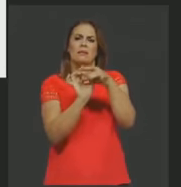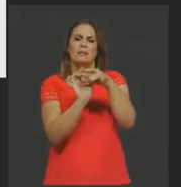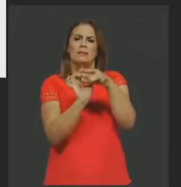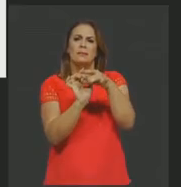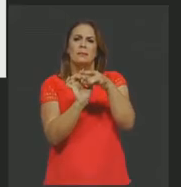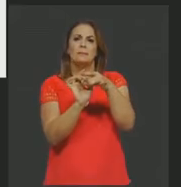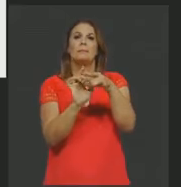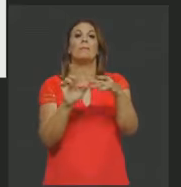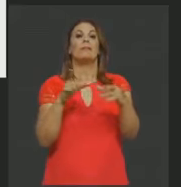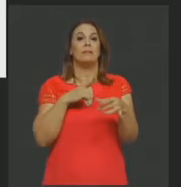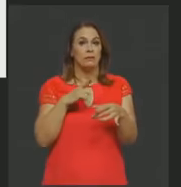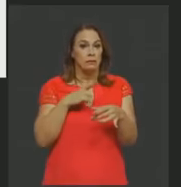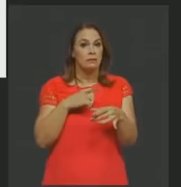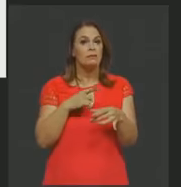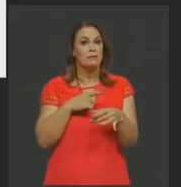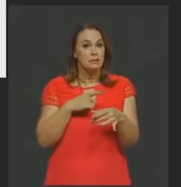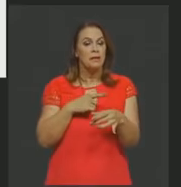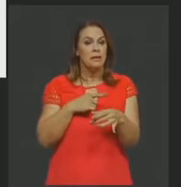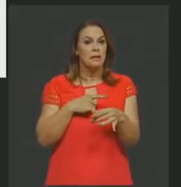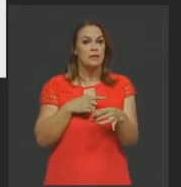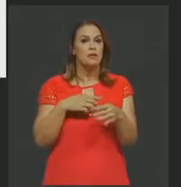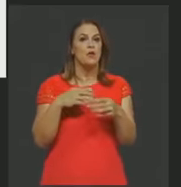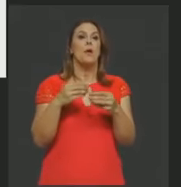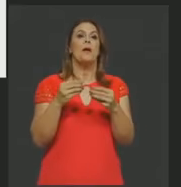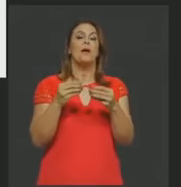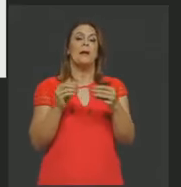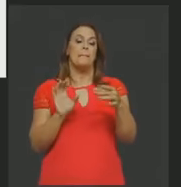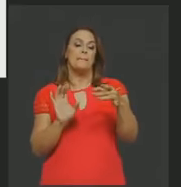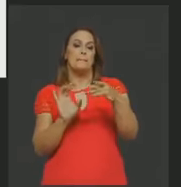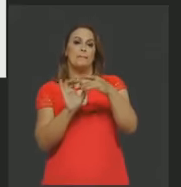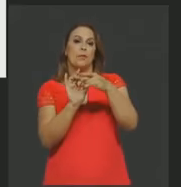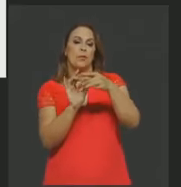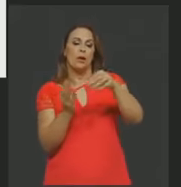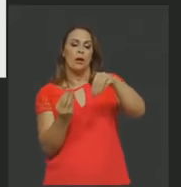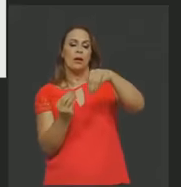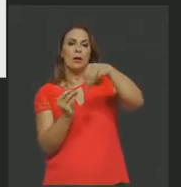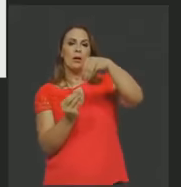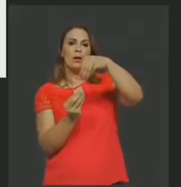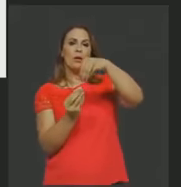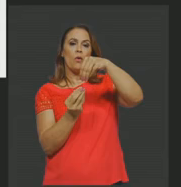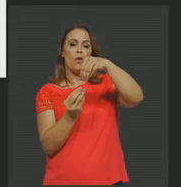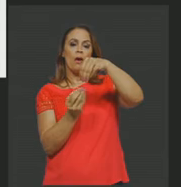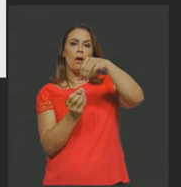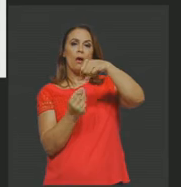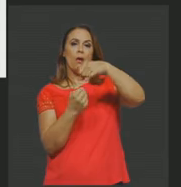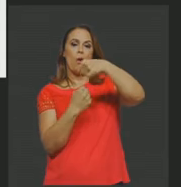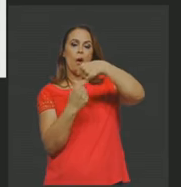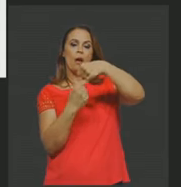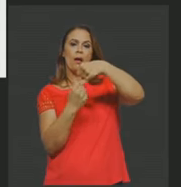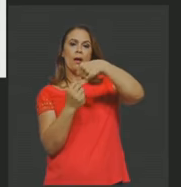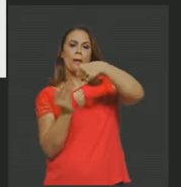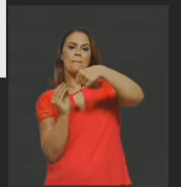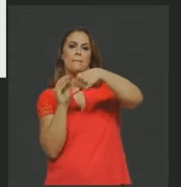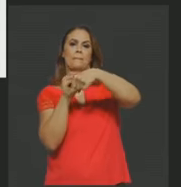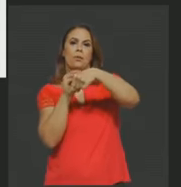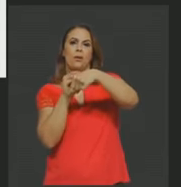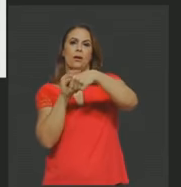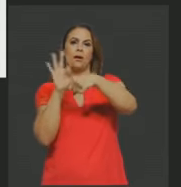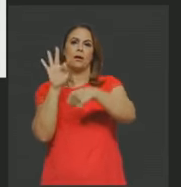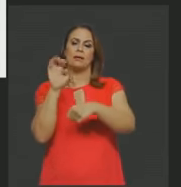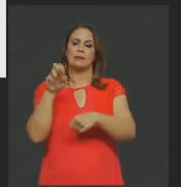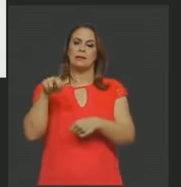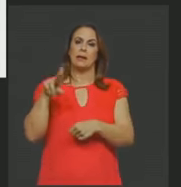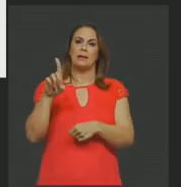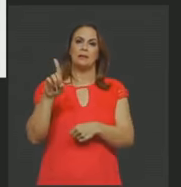tecido conjuntivo e fibroso, né? São os tendões, tá? E isso vai permitir, então, o movimento, tá?